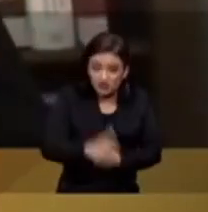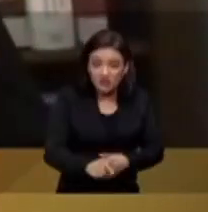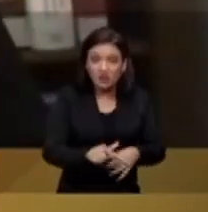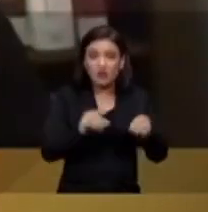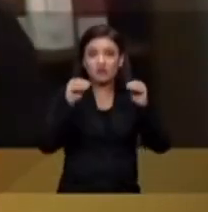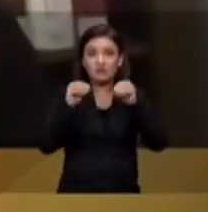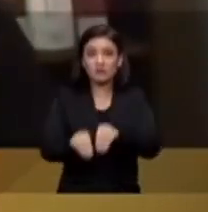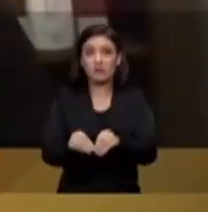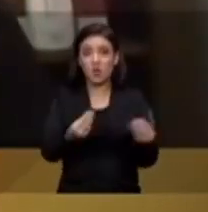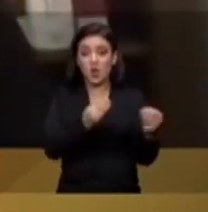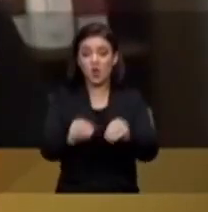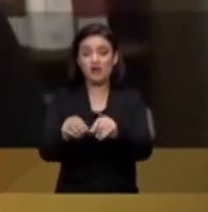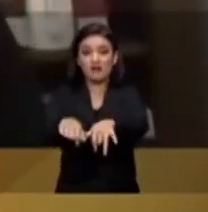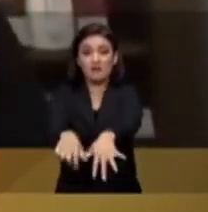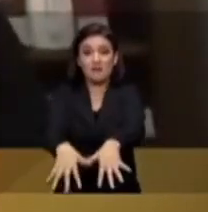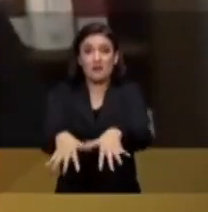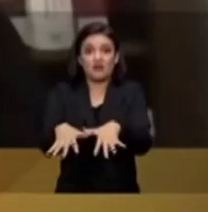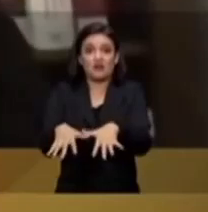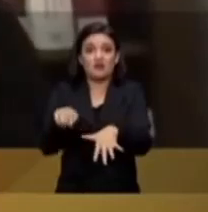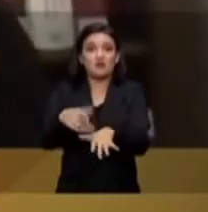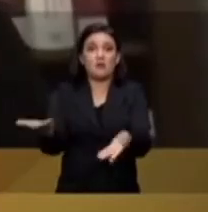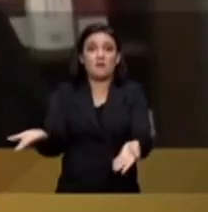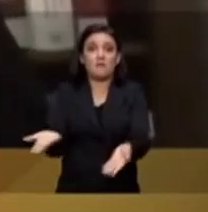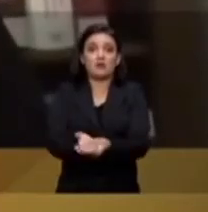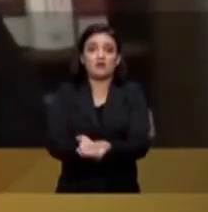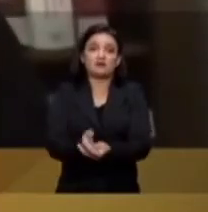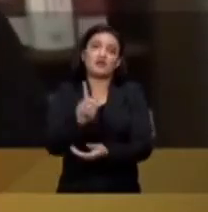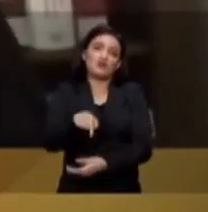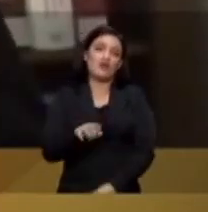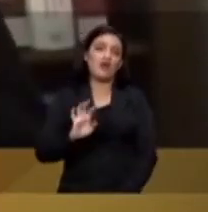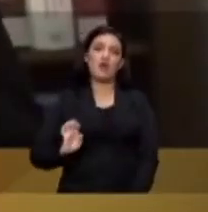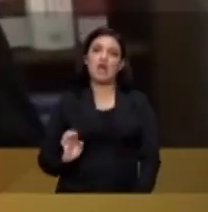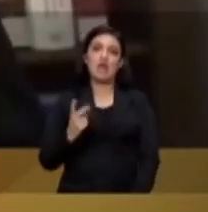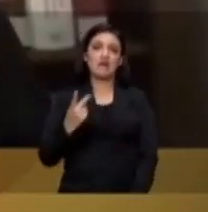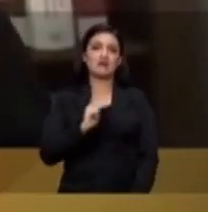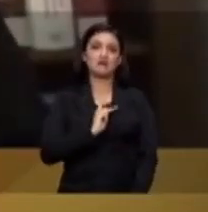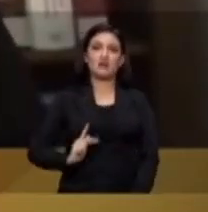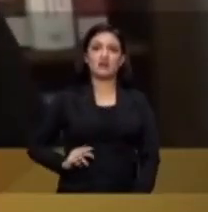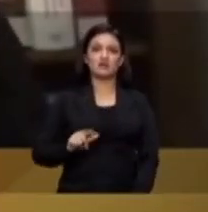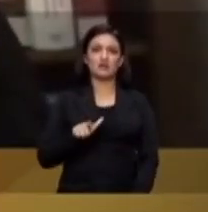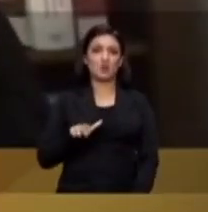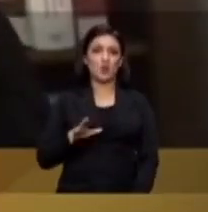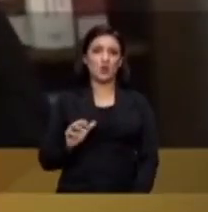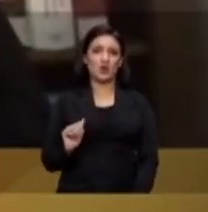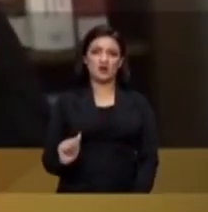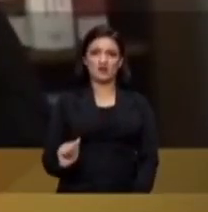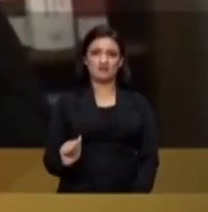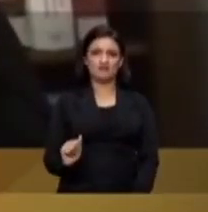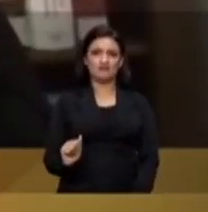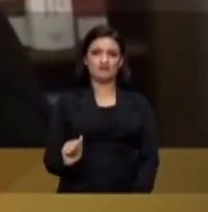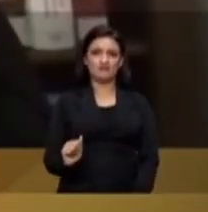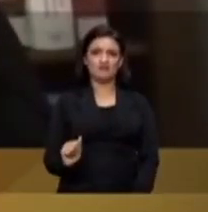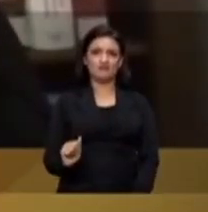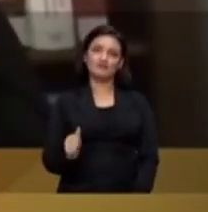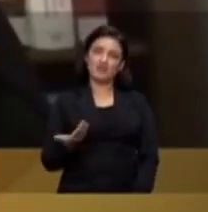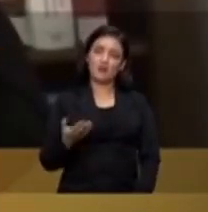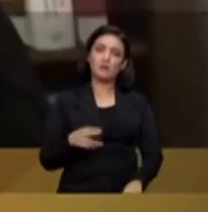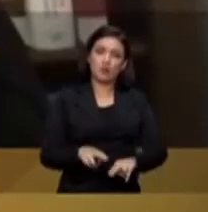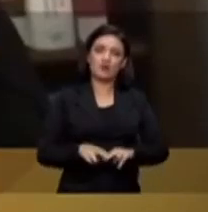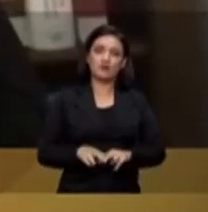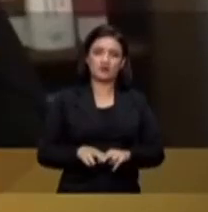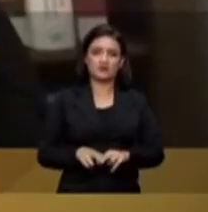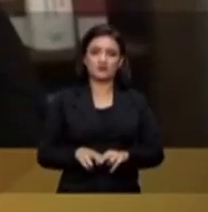Supremo Tribunal Federal este processo que envolve o ex-presidente da República, Luiz Inácio Lula da